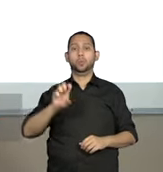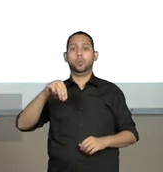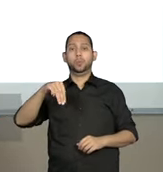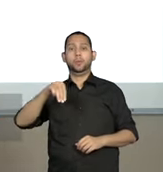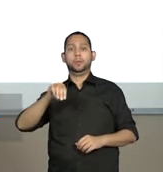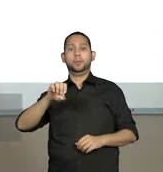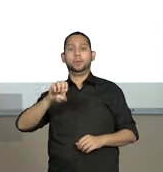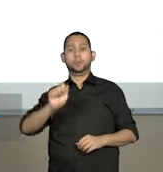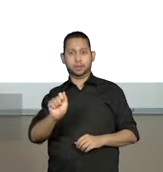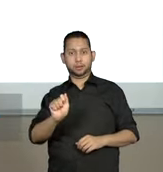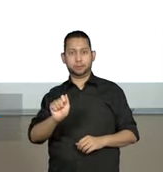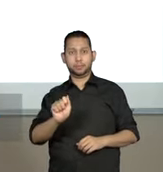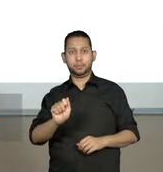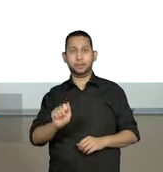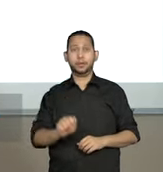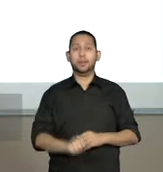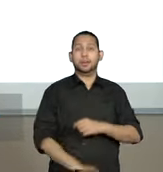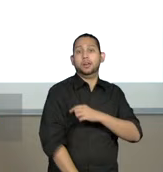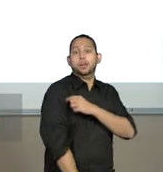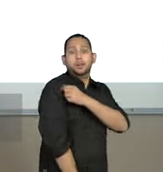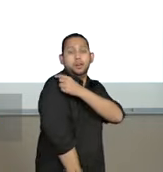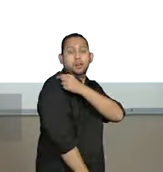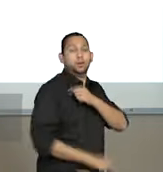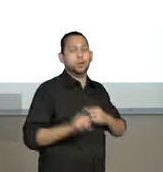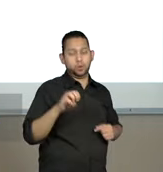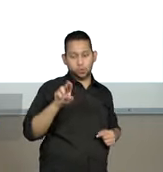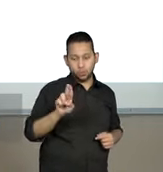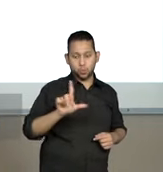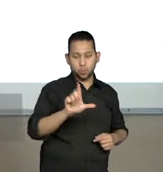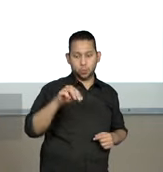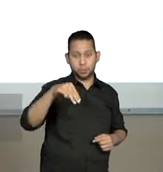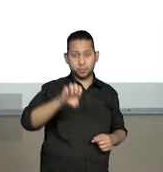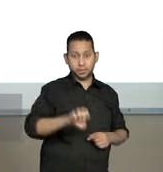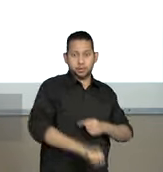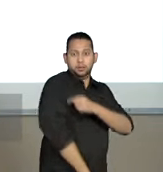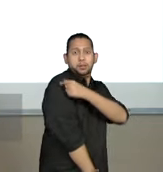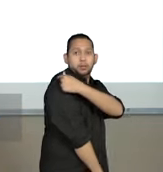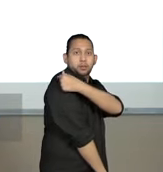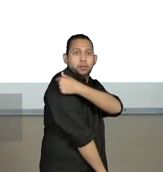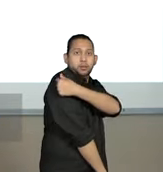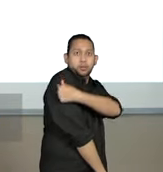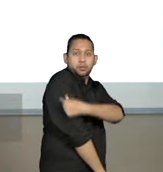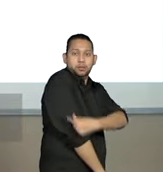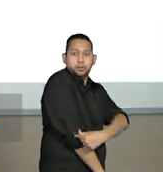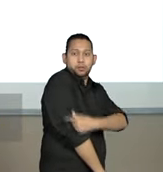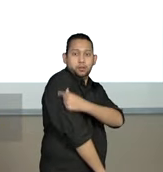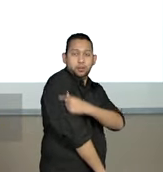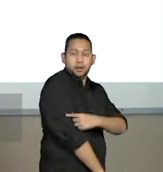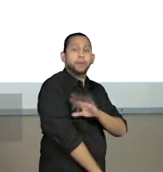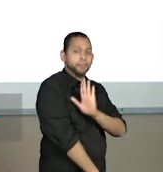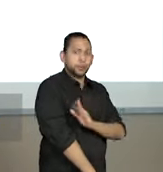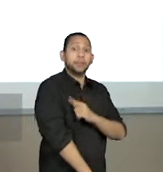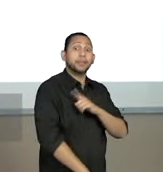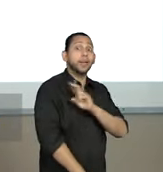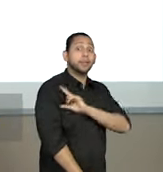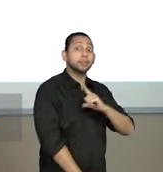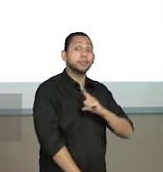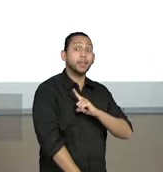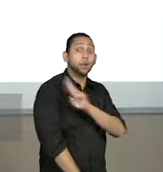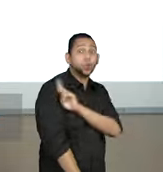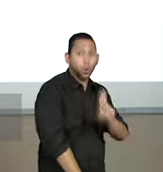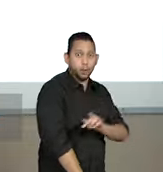o osso que vem aqui, ó, na parte que é chamada de braço, tá? Essa